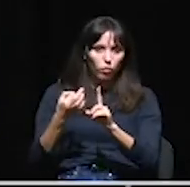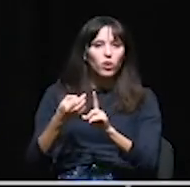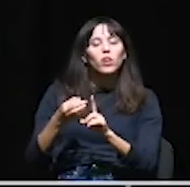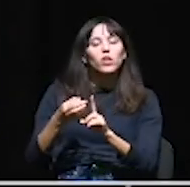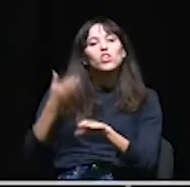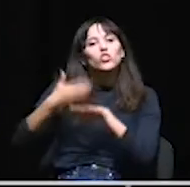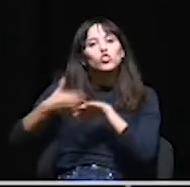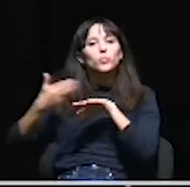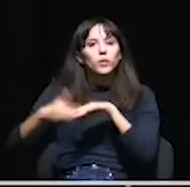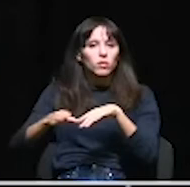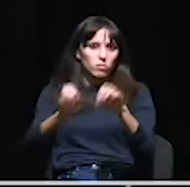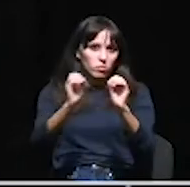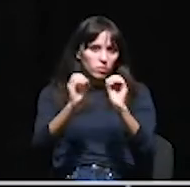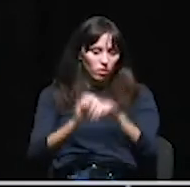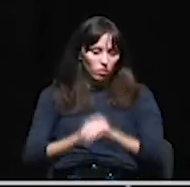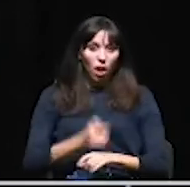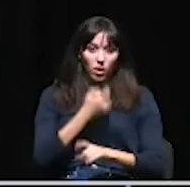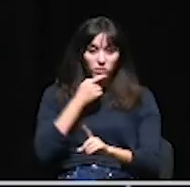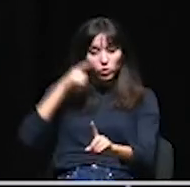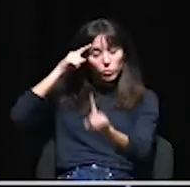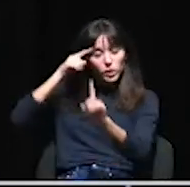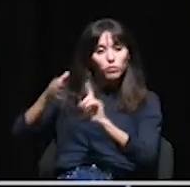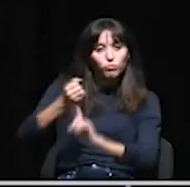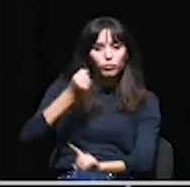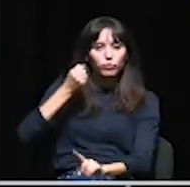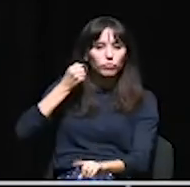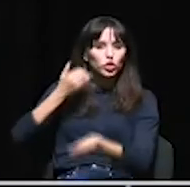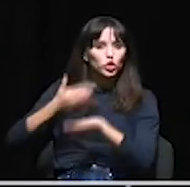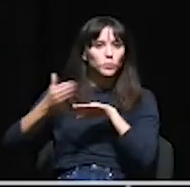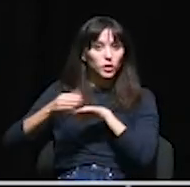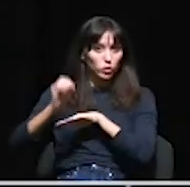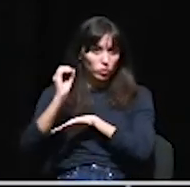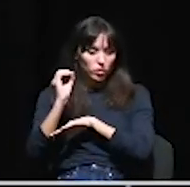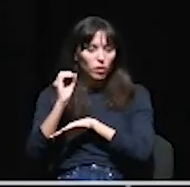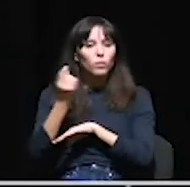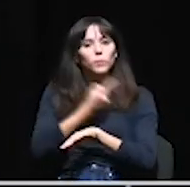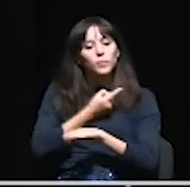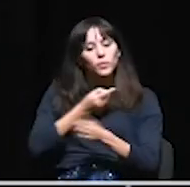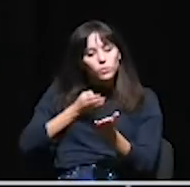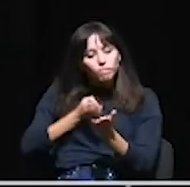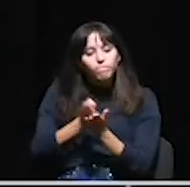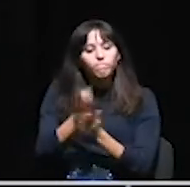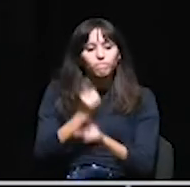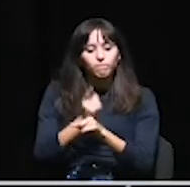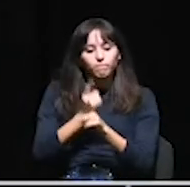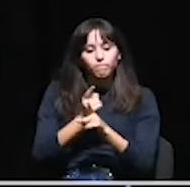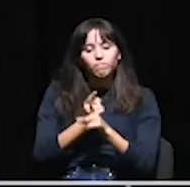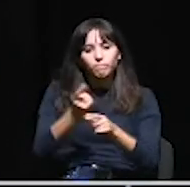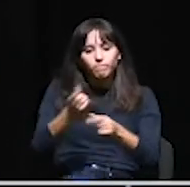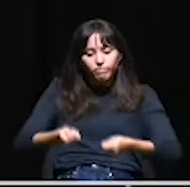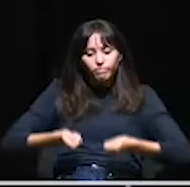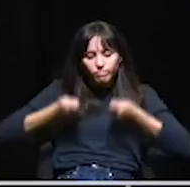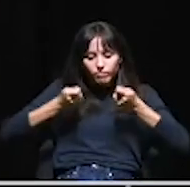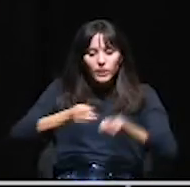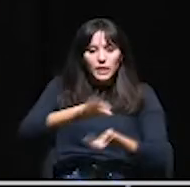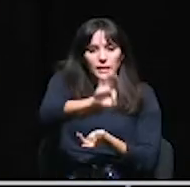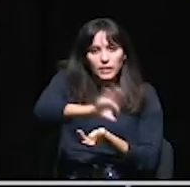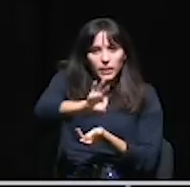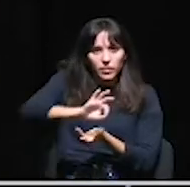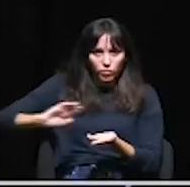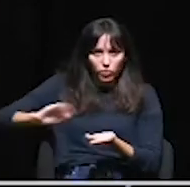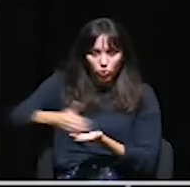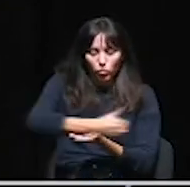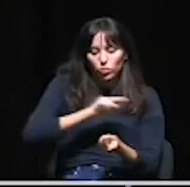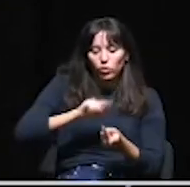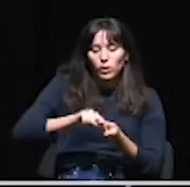zero. E se caminharmos para este objetivo de desperdício zero, precisamos de continuar a investir na recolha seletiva, no aumento da